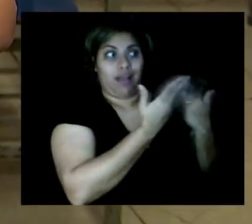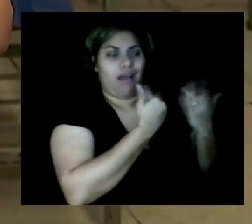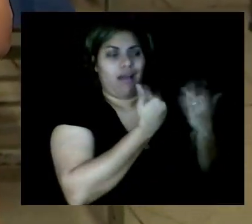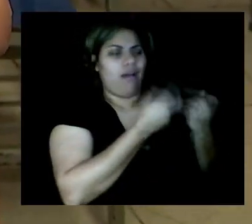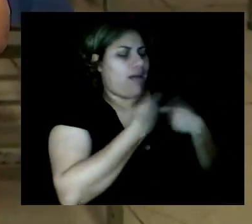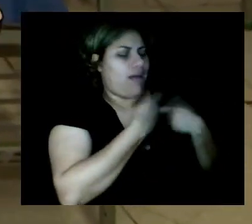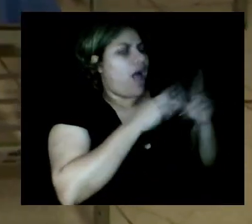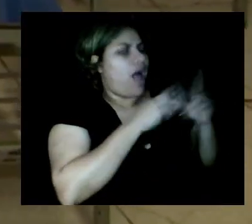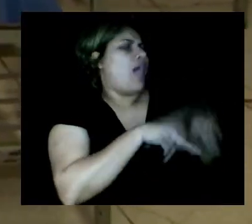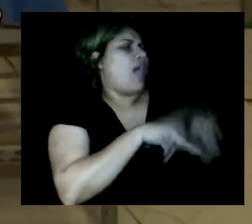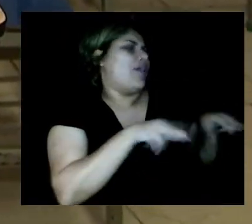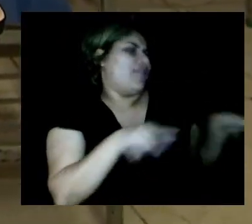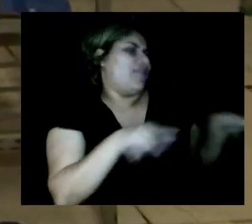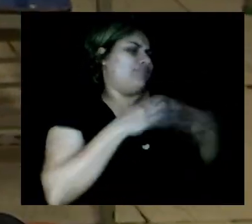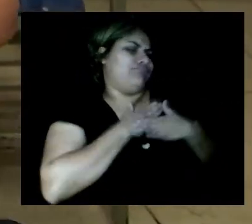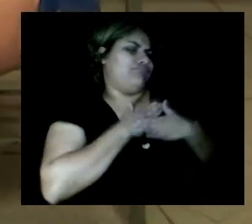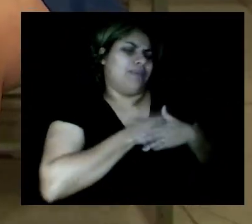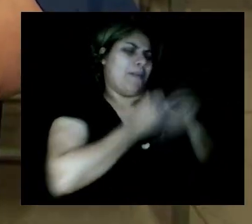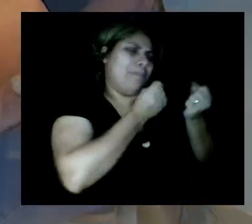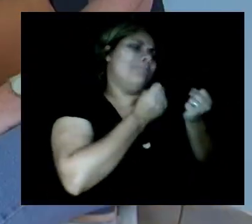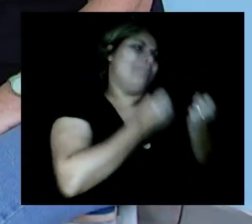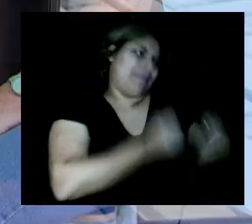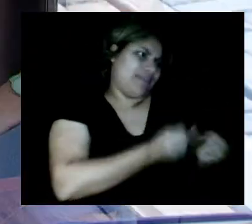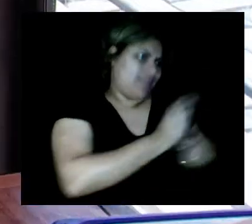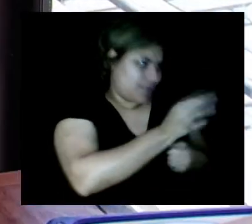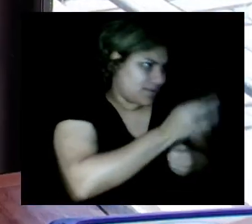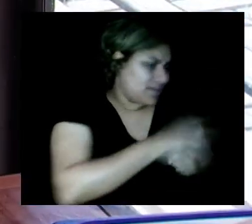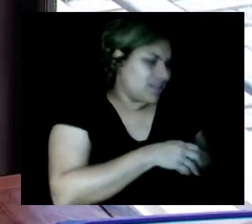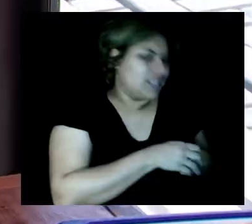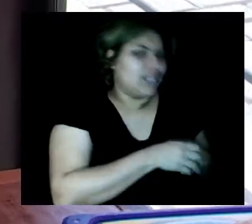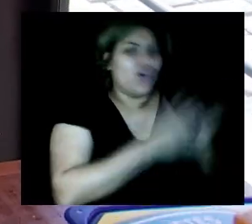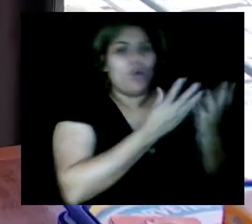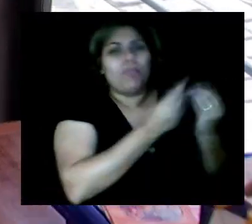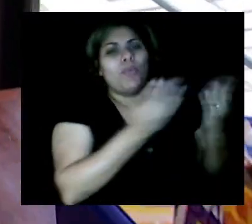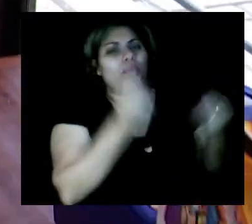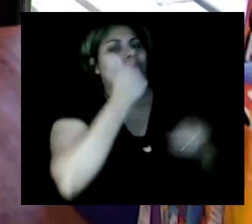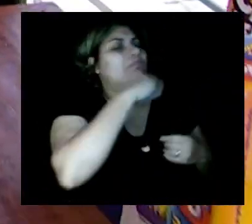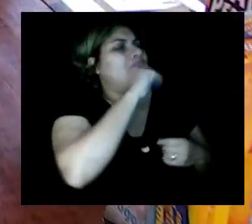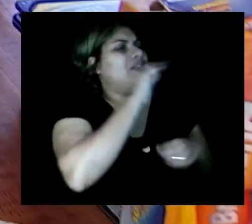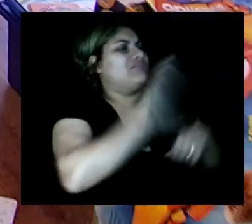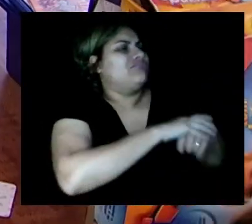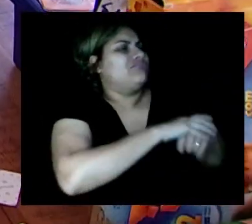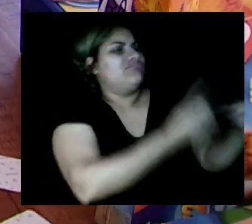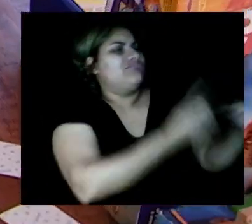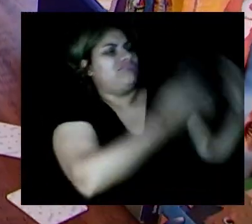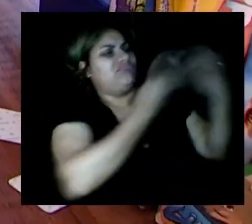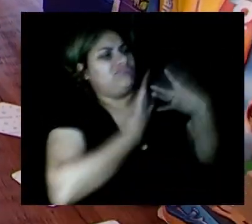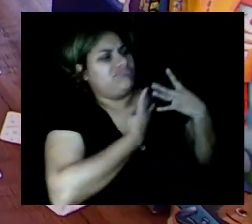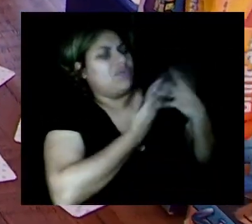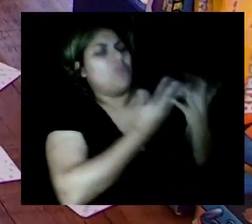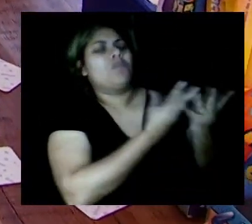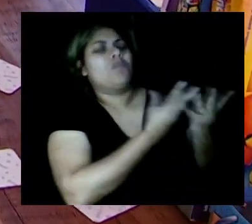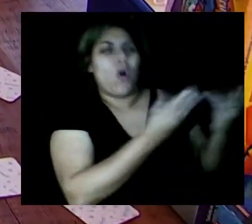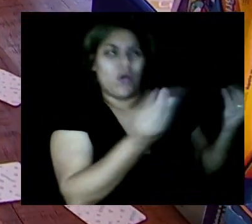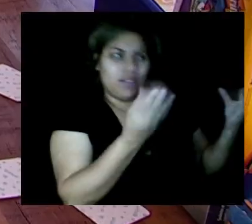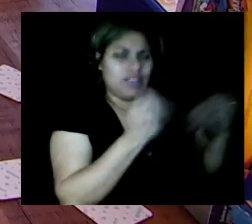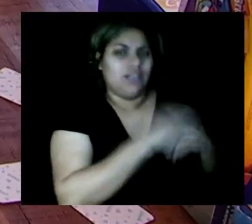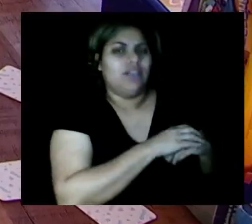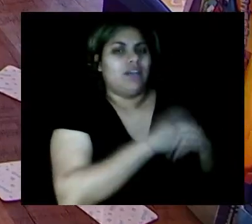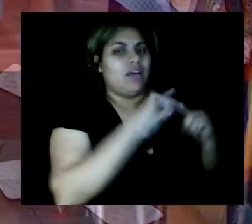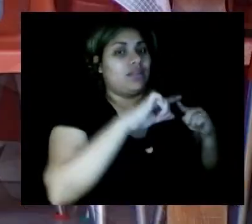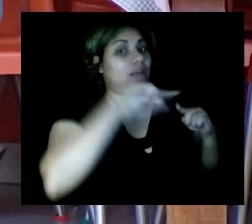carga pesada, sim, né? Muitas mães são abandonadas, né? Depois, assim, elas ganham